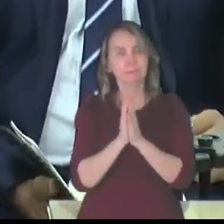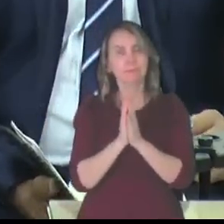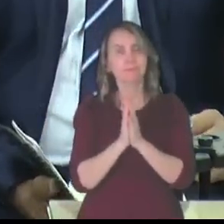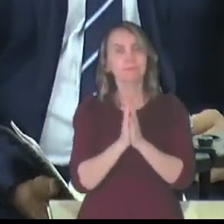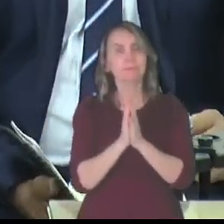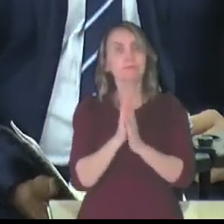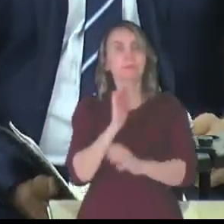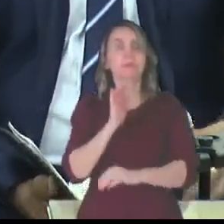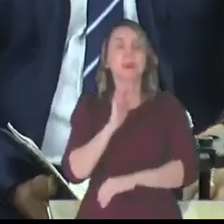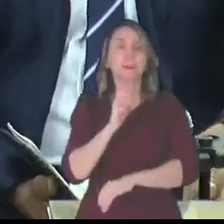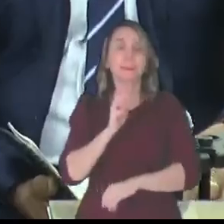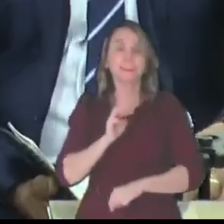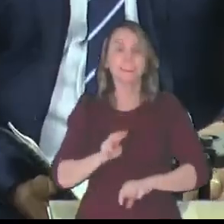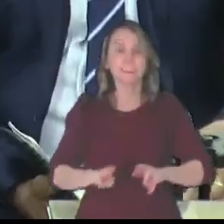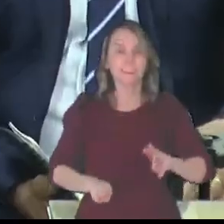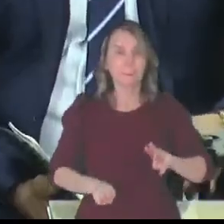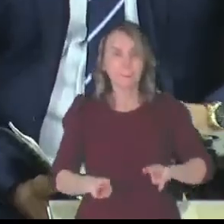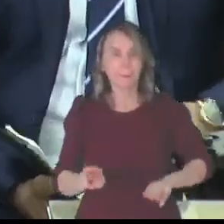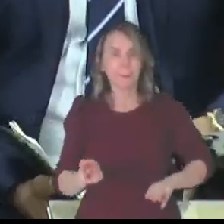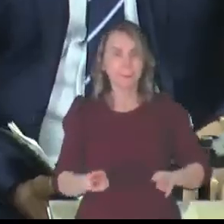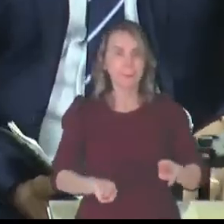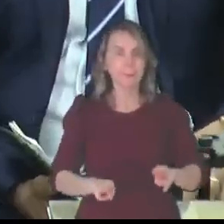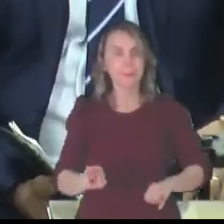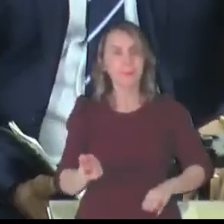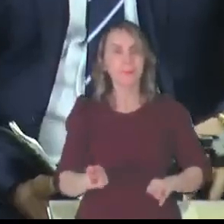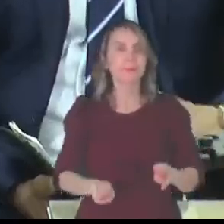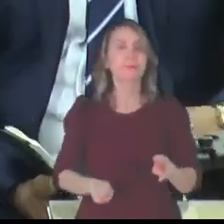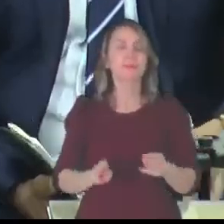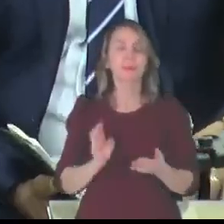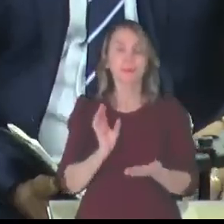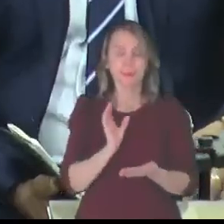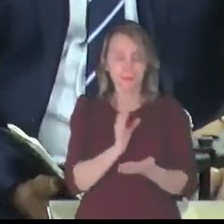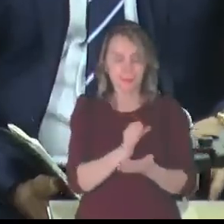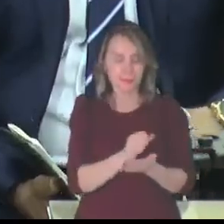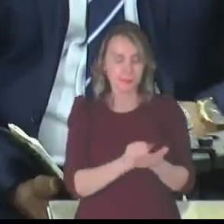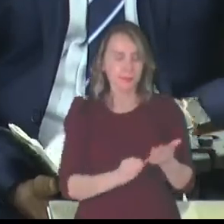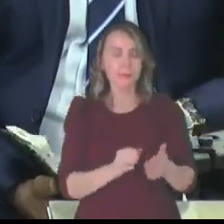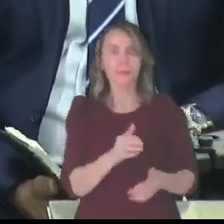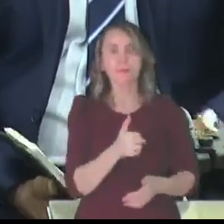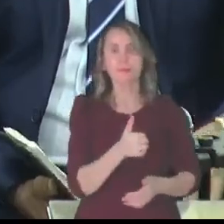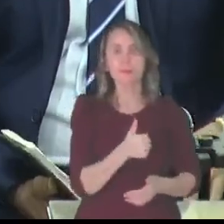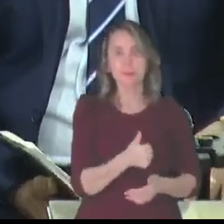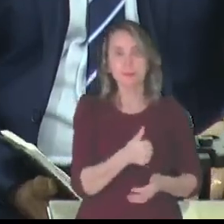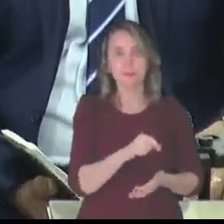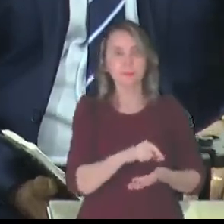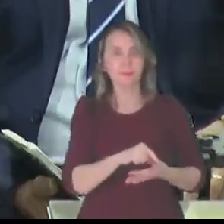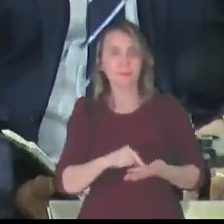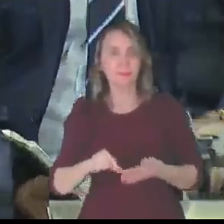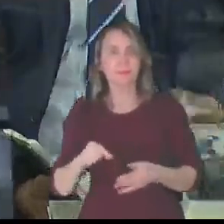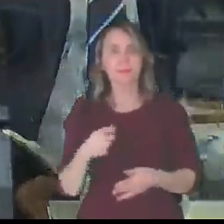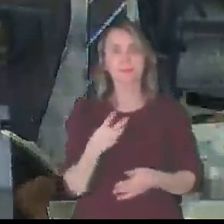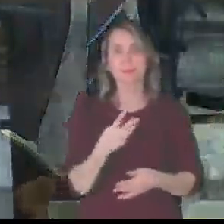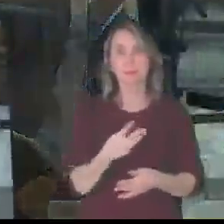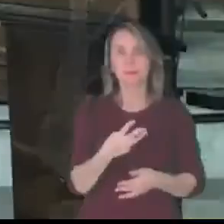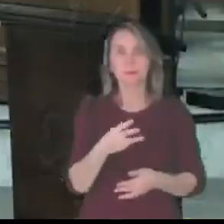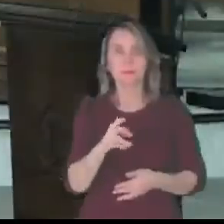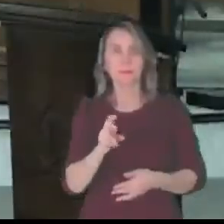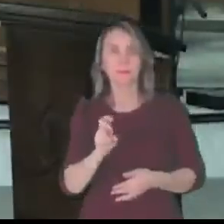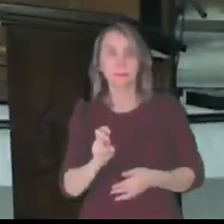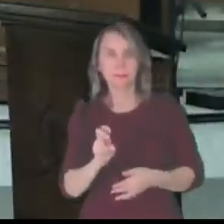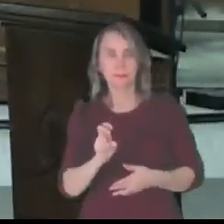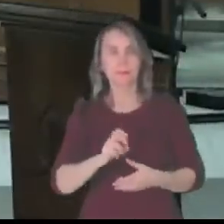incenso lá em Marcos 1:35 São Marcos o evangelista um e 35 por gentileza Marcos